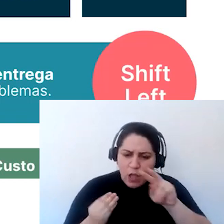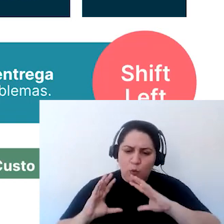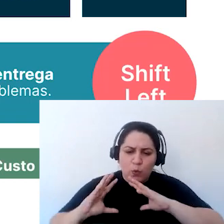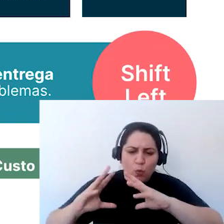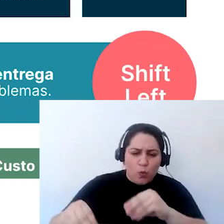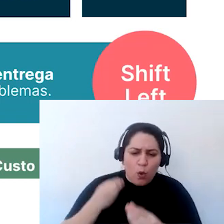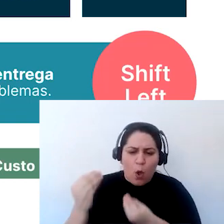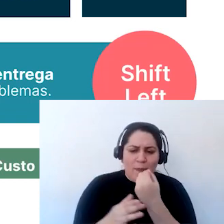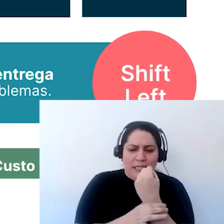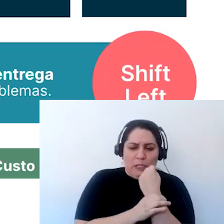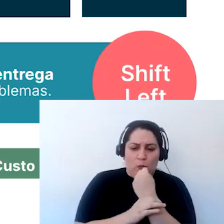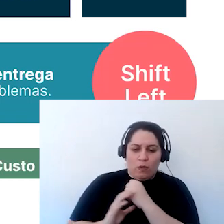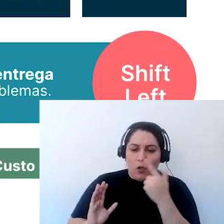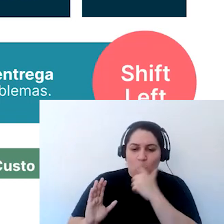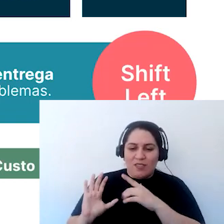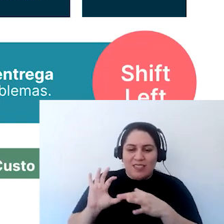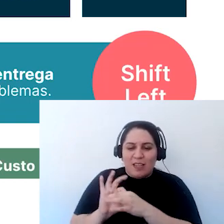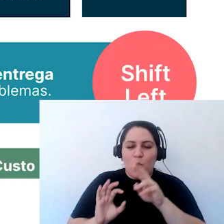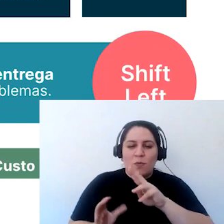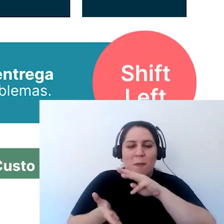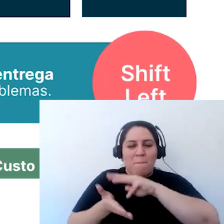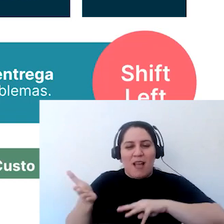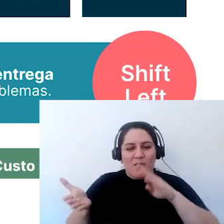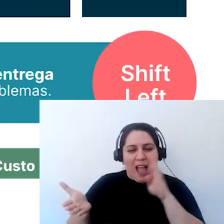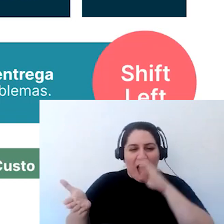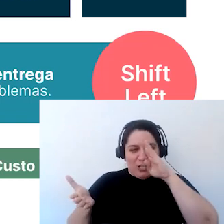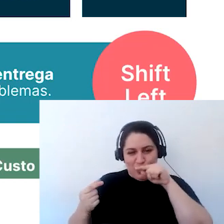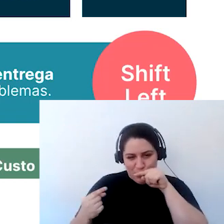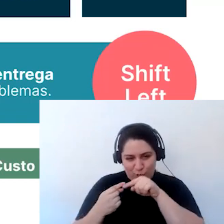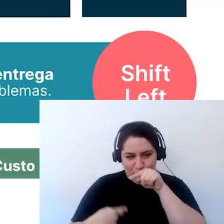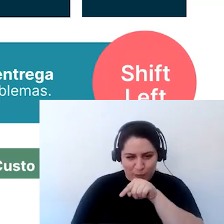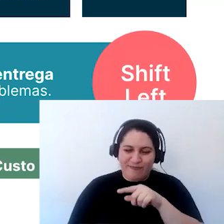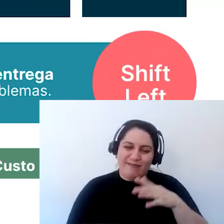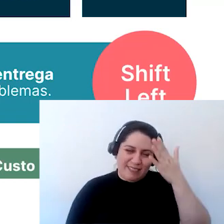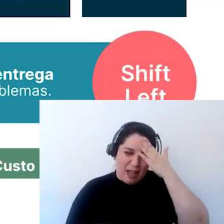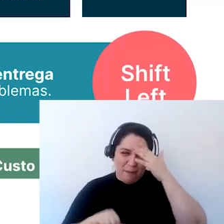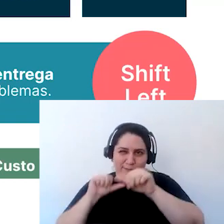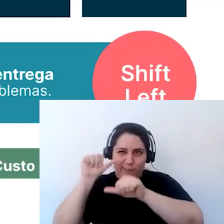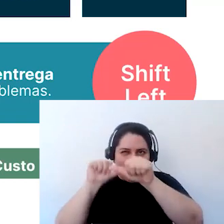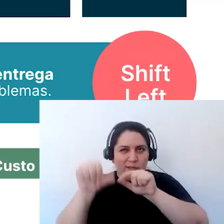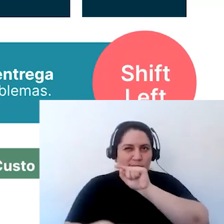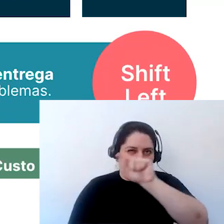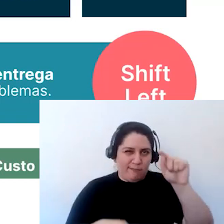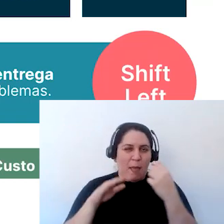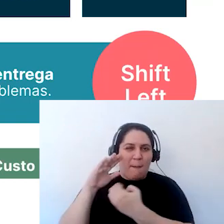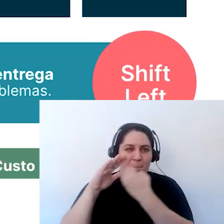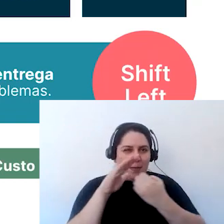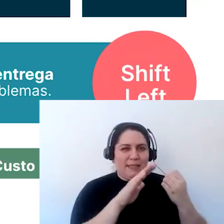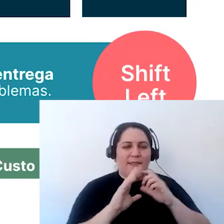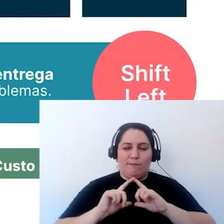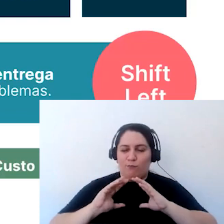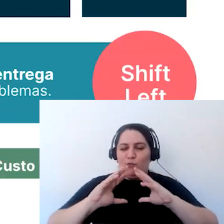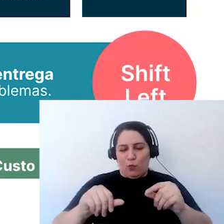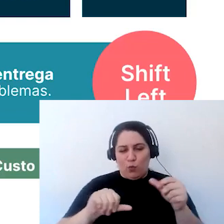ciclo de vida de entrega ágil. A gente sabe, né? É uma mudança cultural para muitas organizações, mas tem um ponto que é super importante.